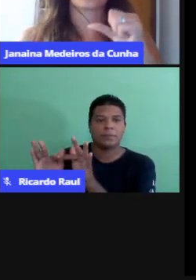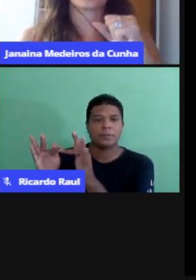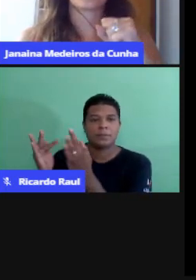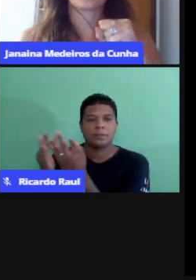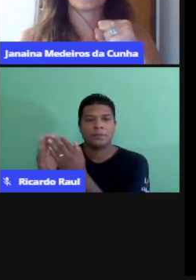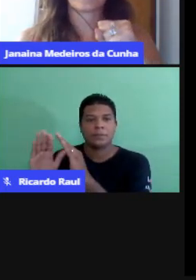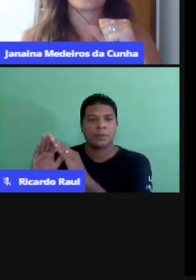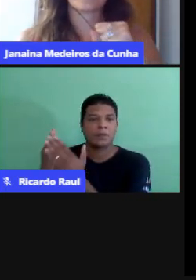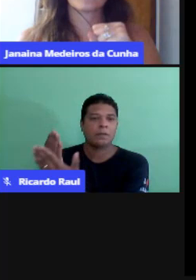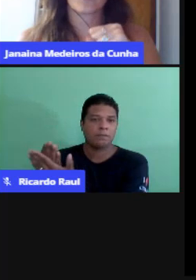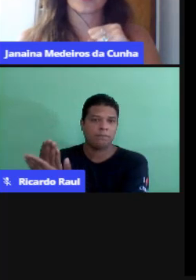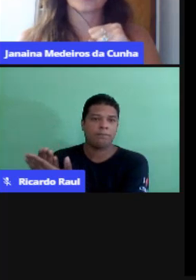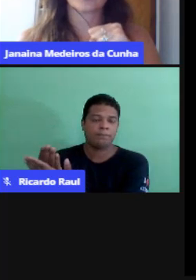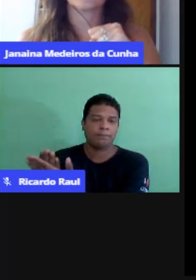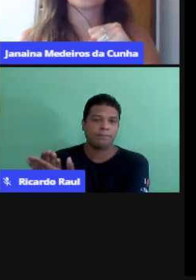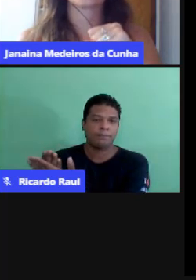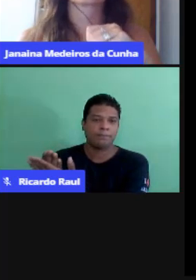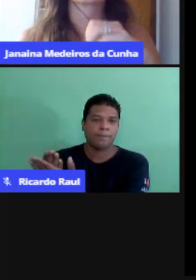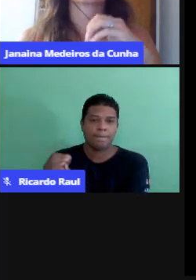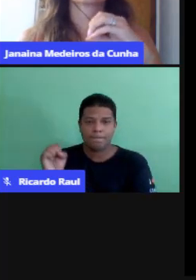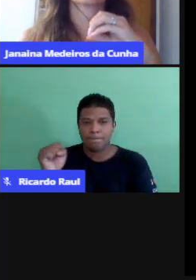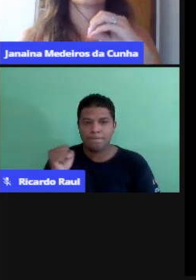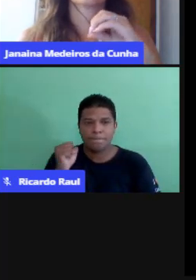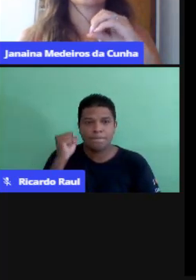estar bem forte.